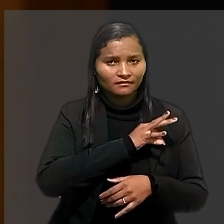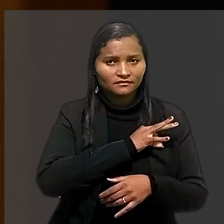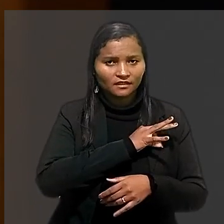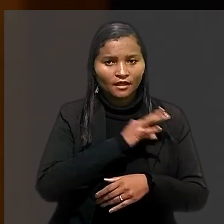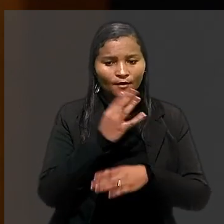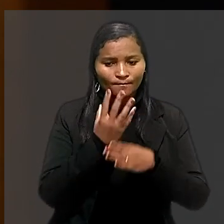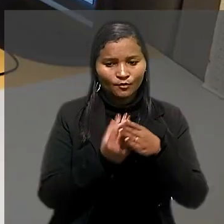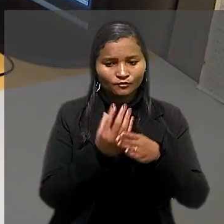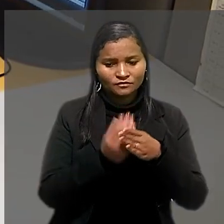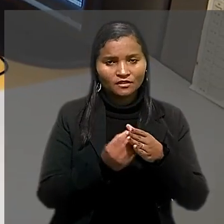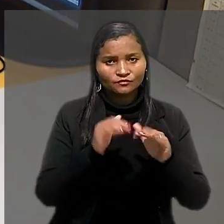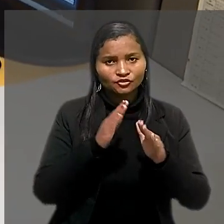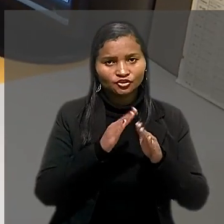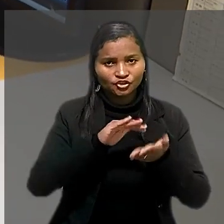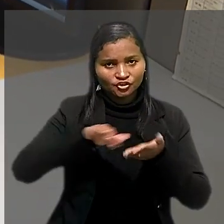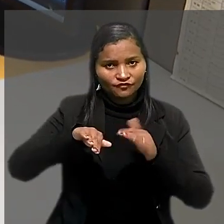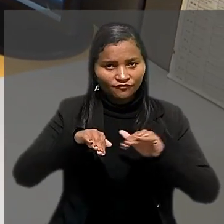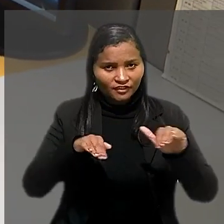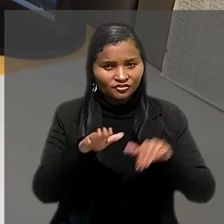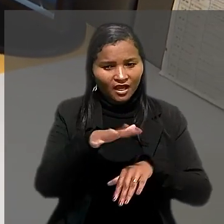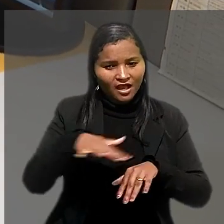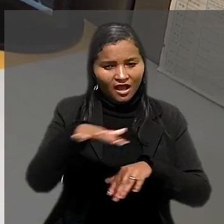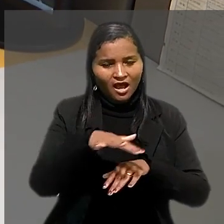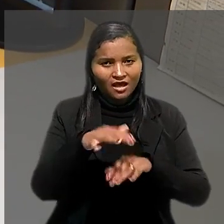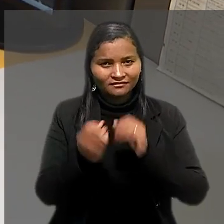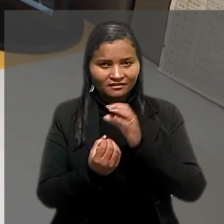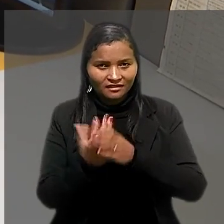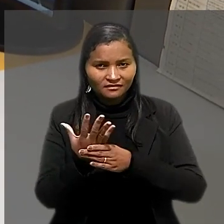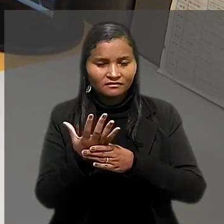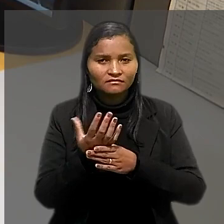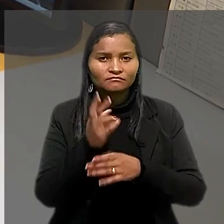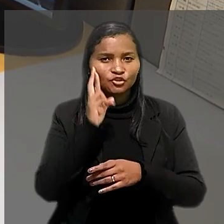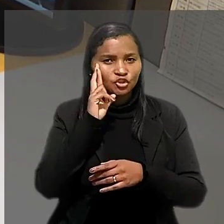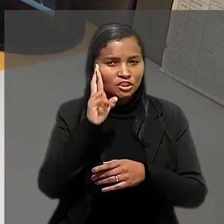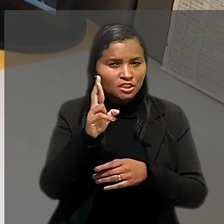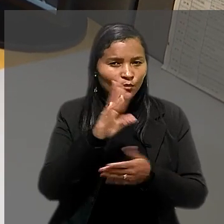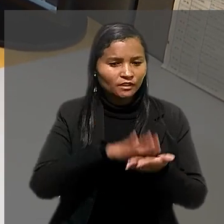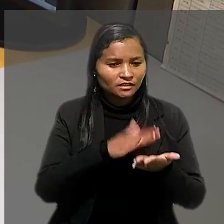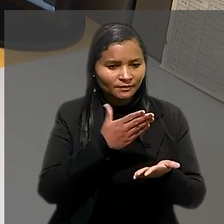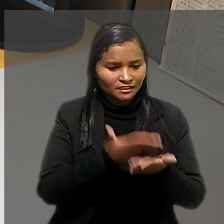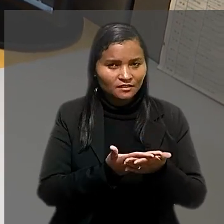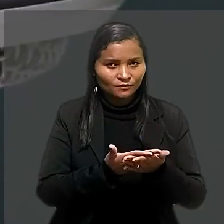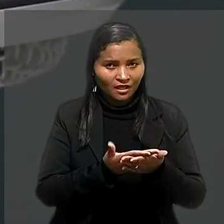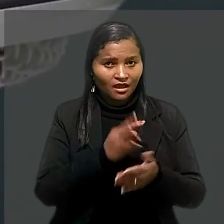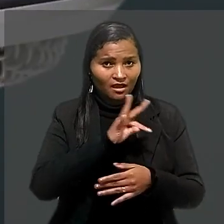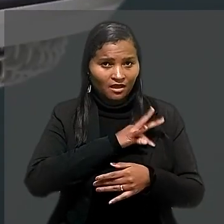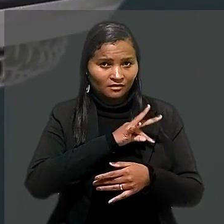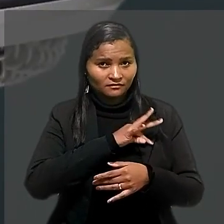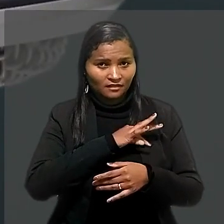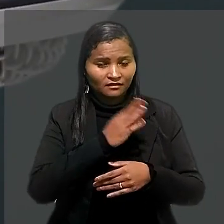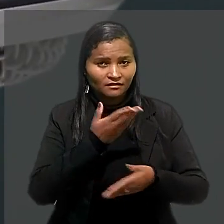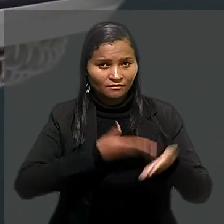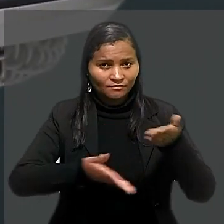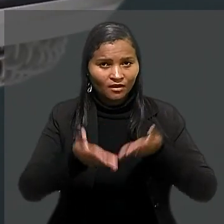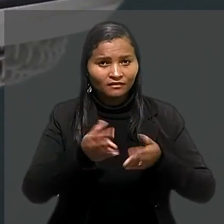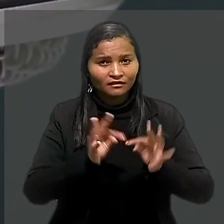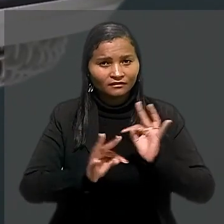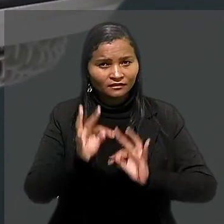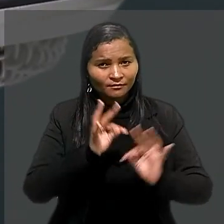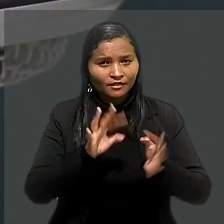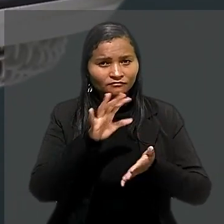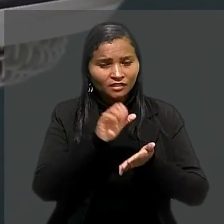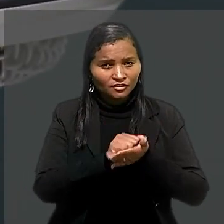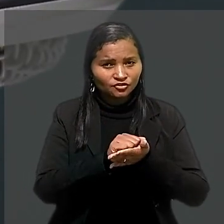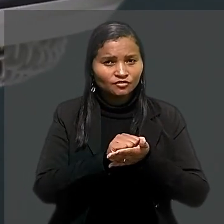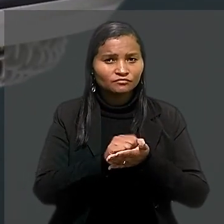e técnica. A produção se divide nas áreas de autoria, direção e interpretação. E a técnica engloba tratamento